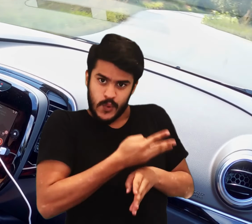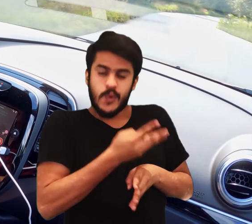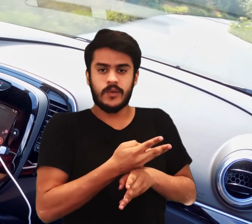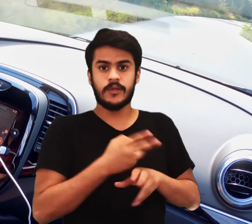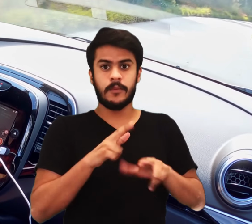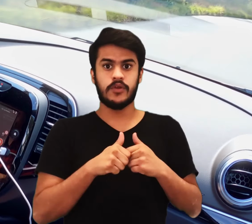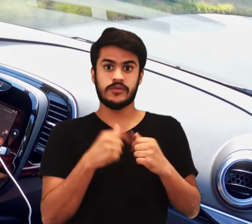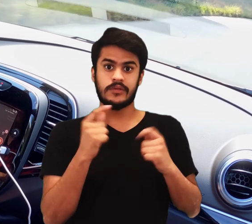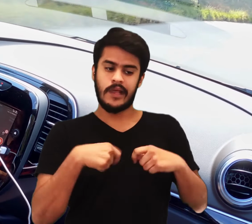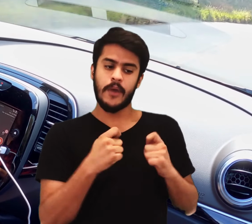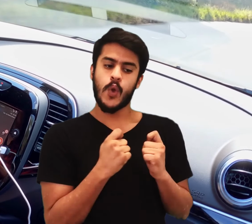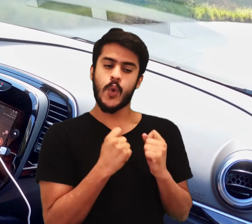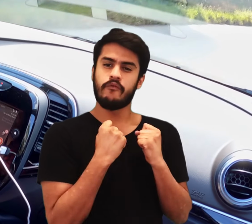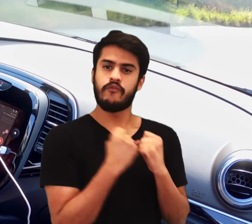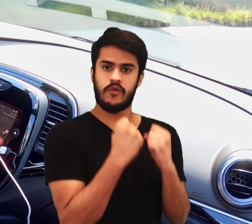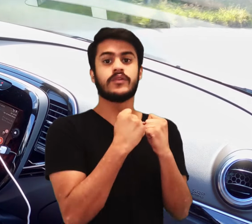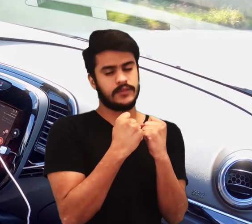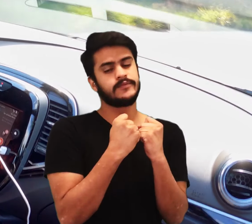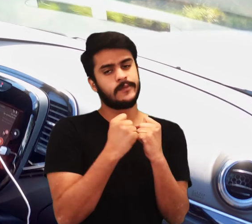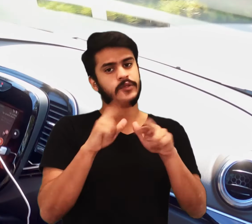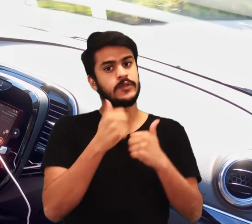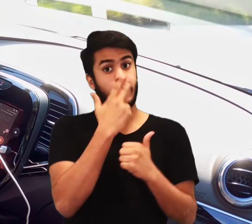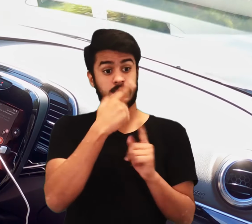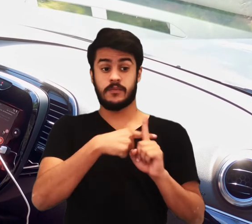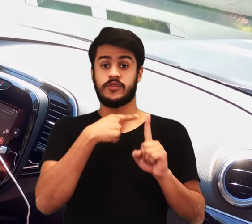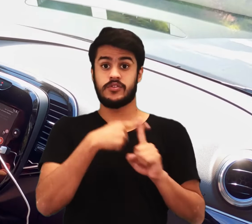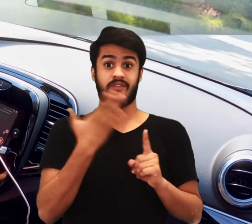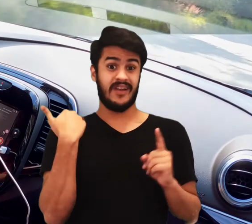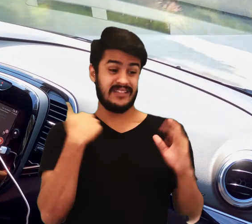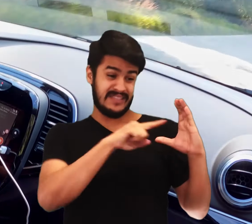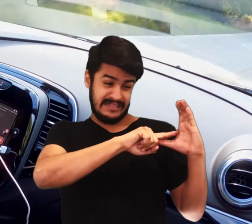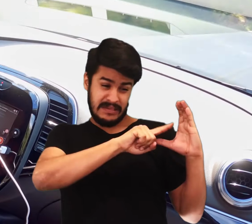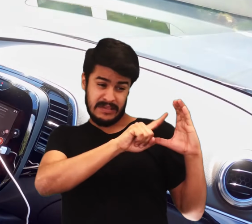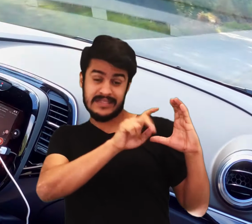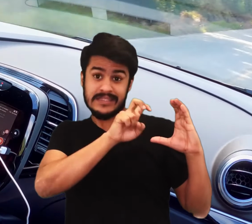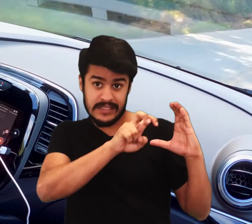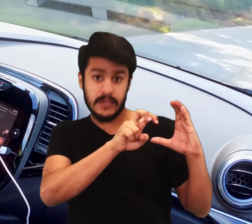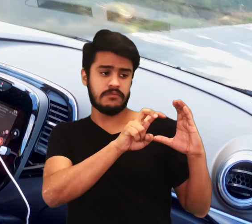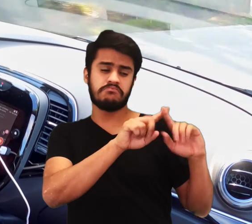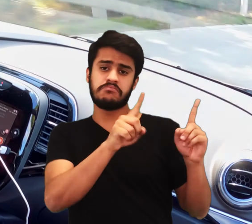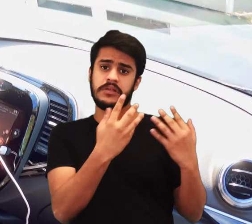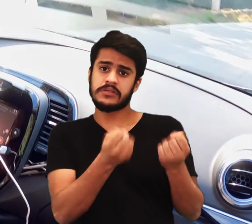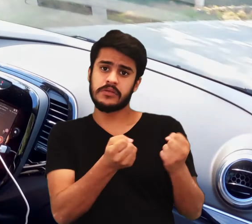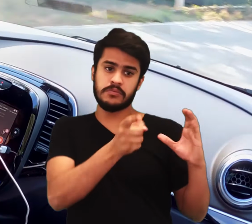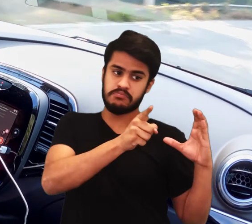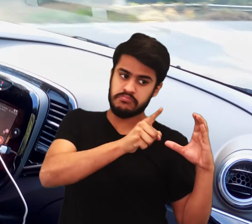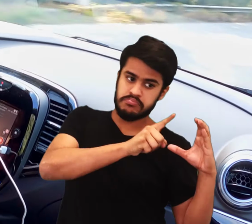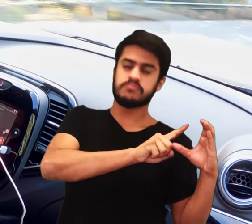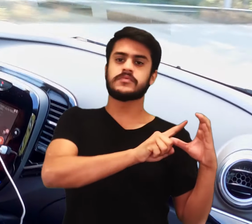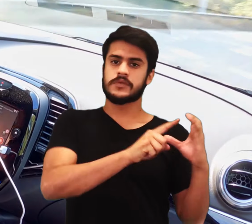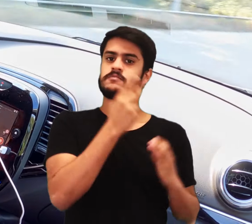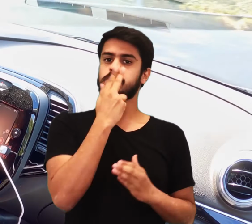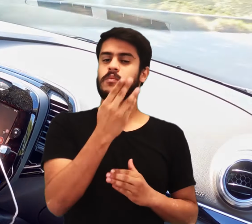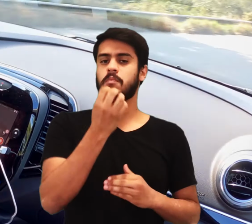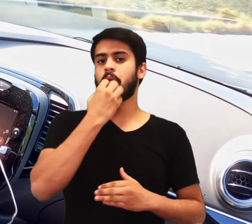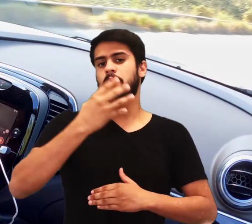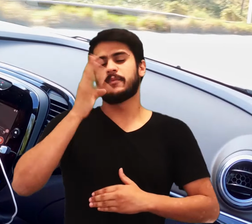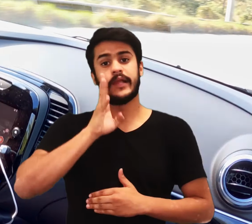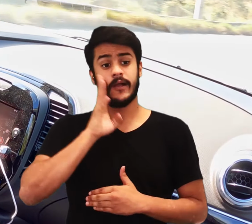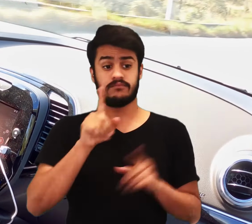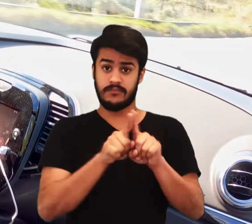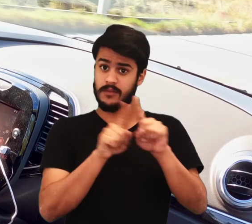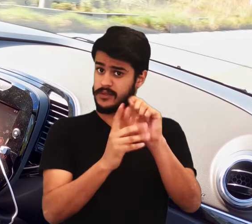Então você consegue forçar um pouquinho no CVT achei isso bem positivo toma quase 5 mil RPM ele aceitou uma redução achei isso bem bem